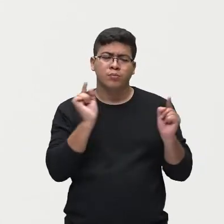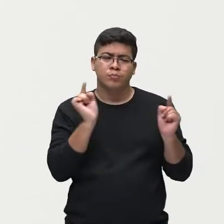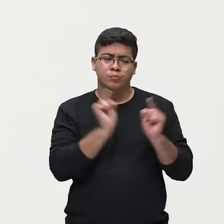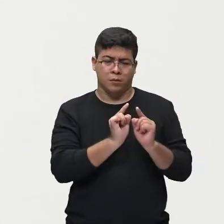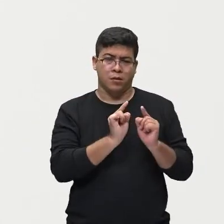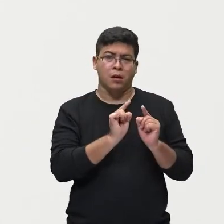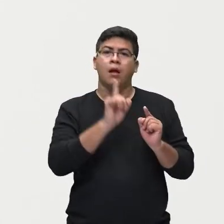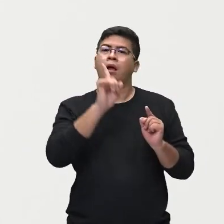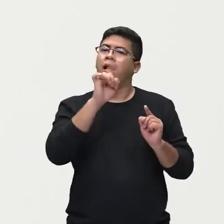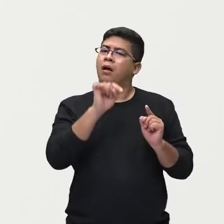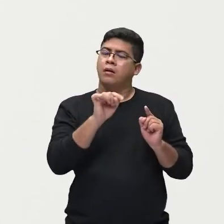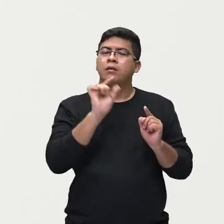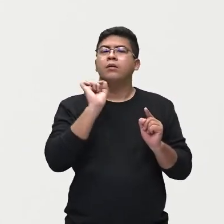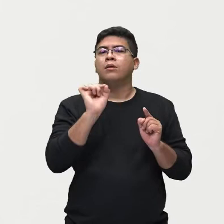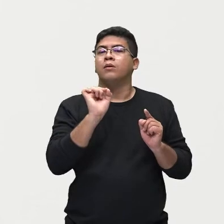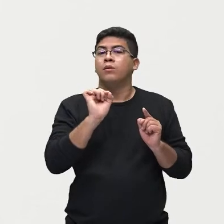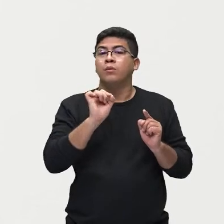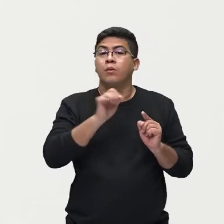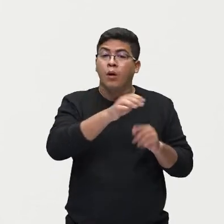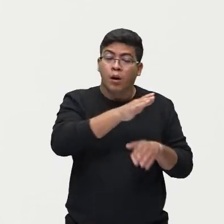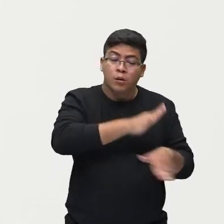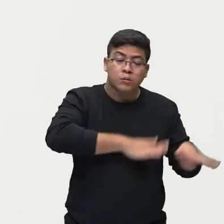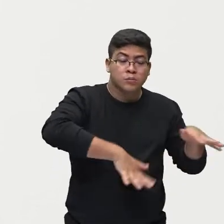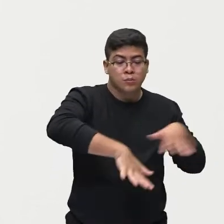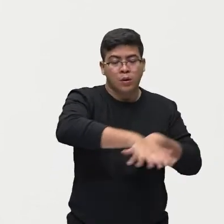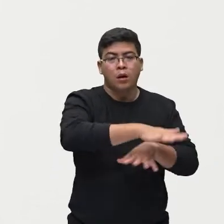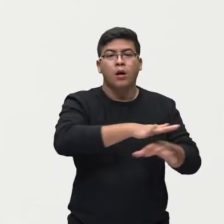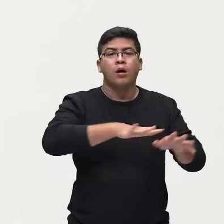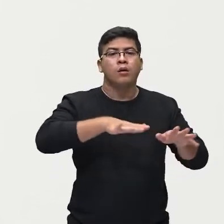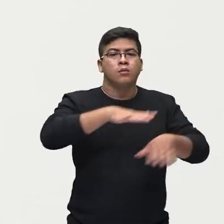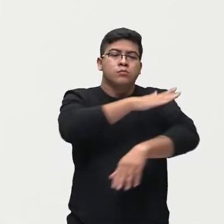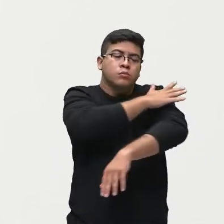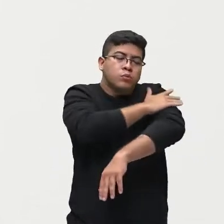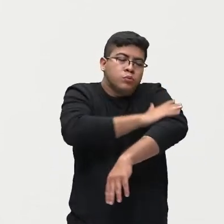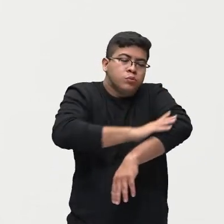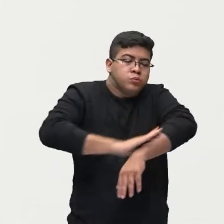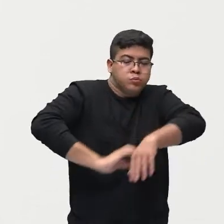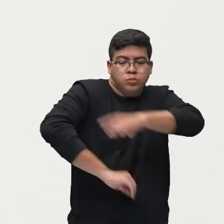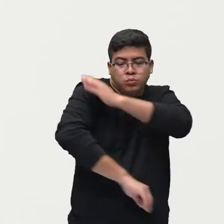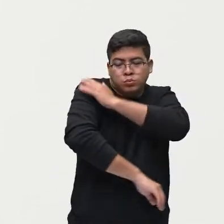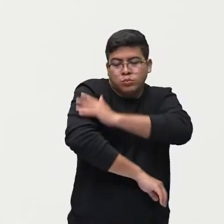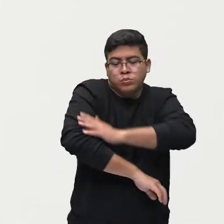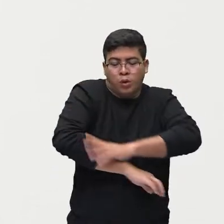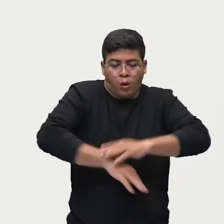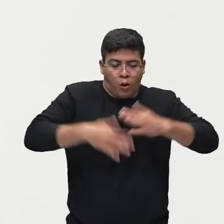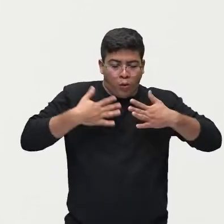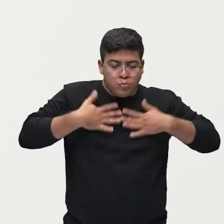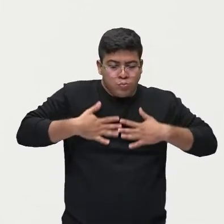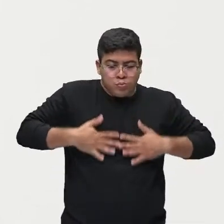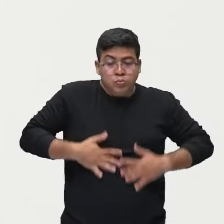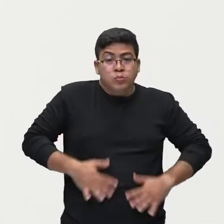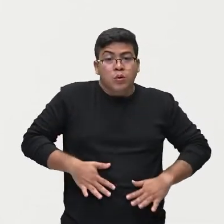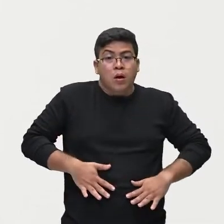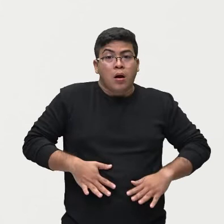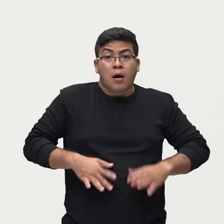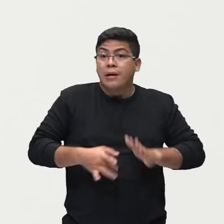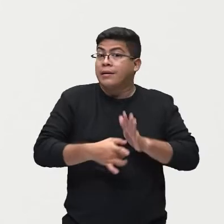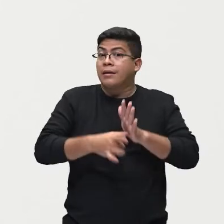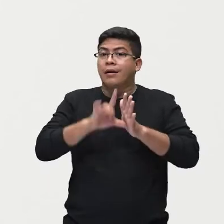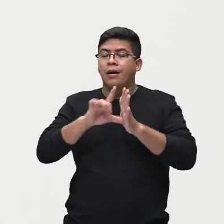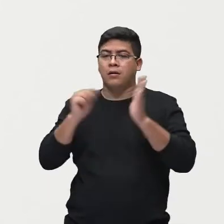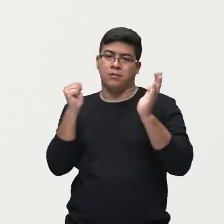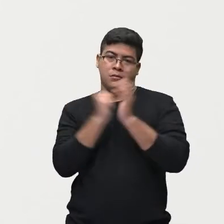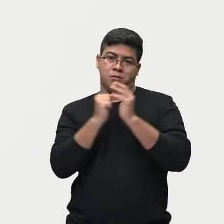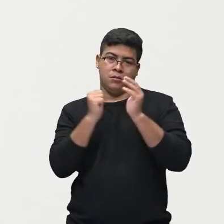menores são levados ao ritual da lavagem de certas partes do corpo. Isso ocorre antes das orações